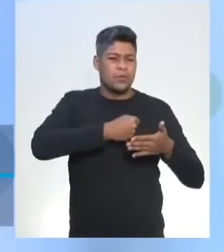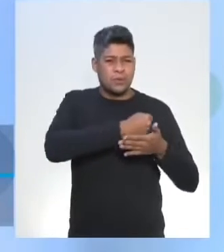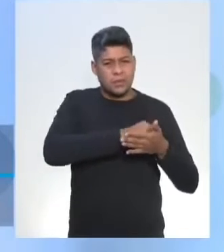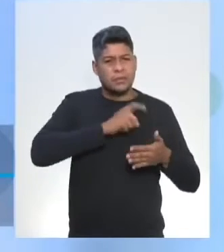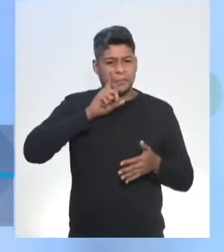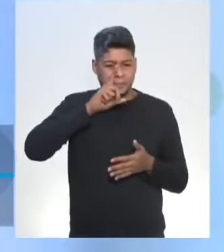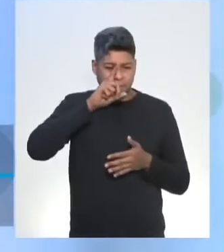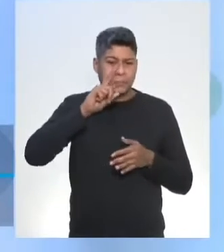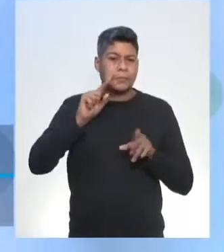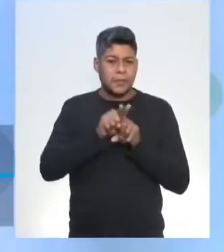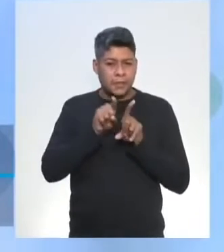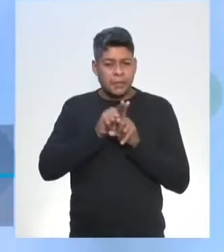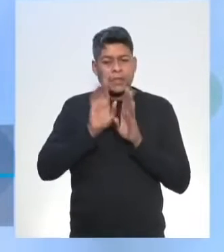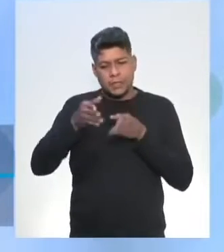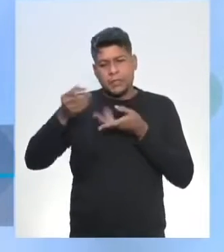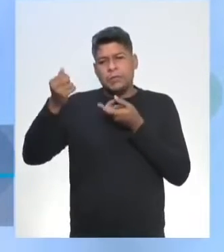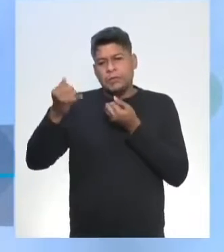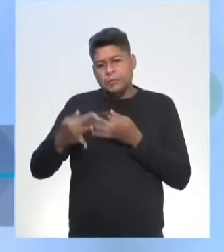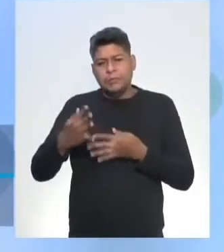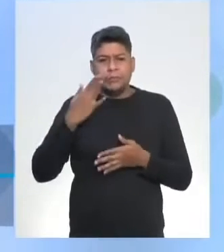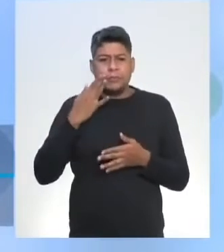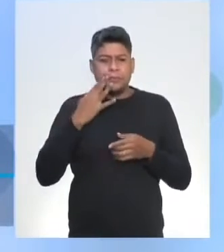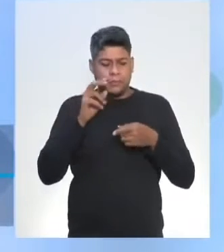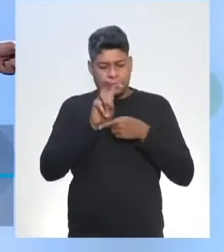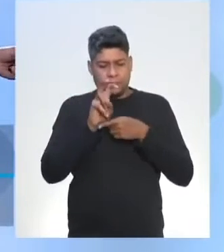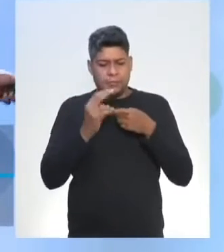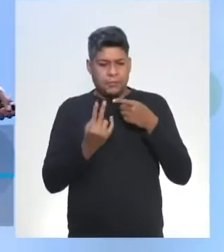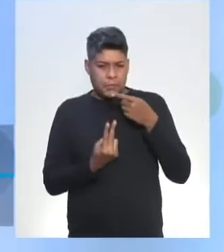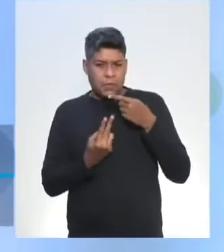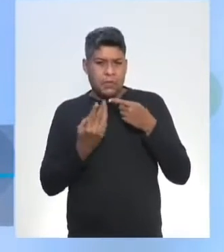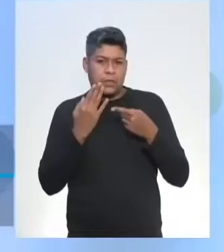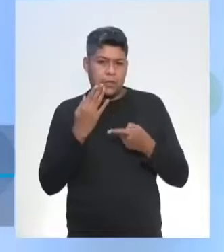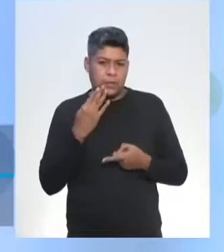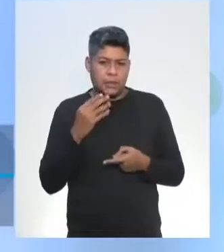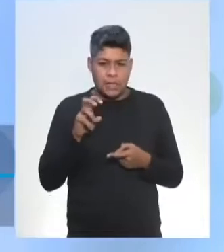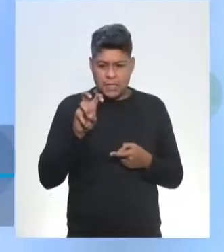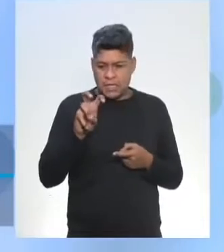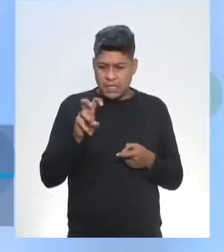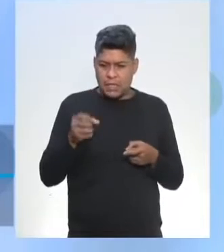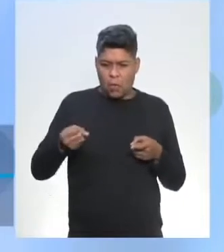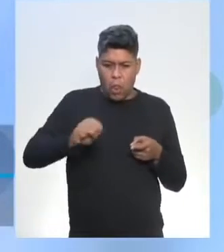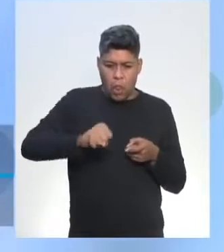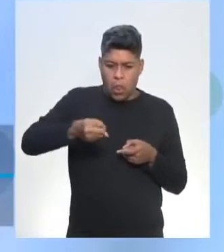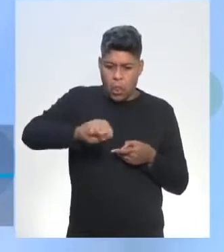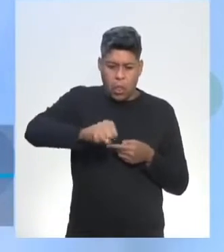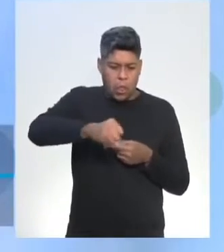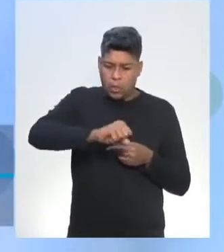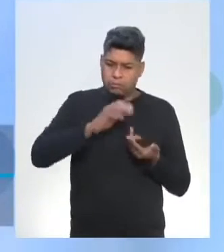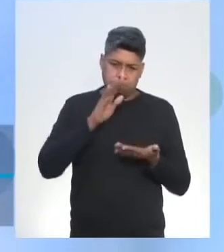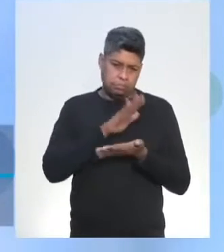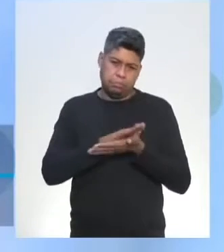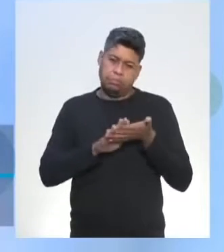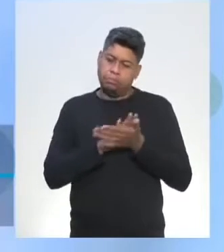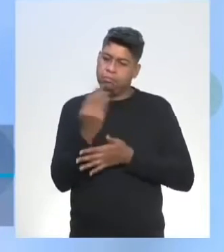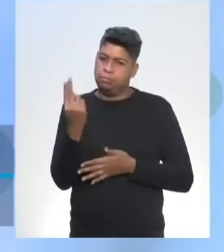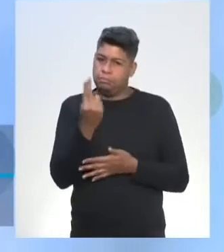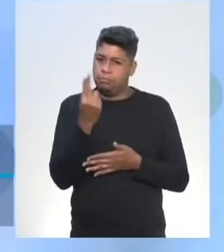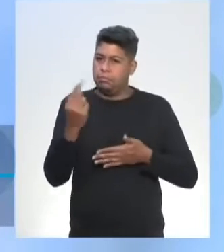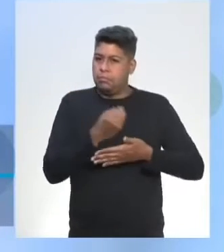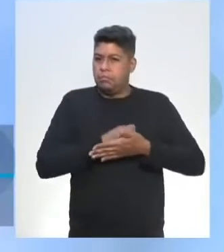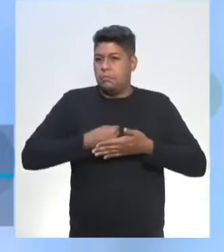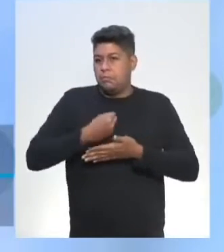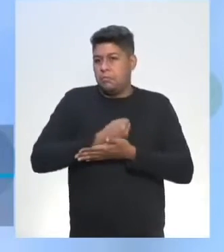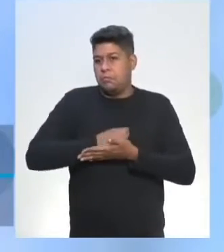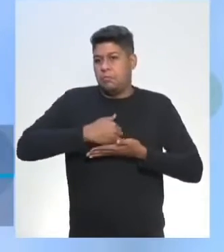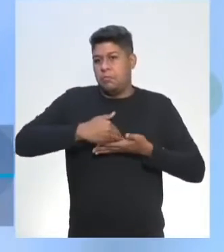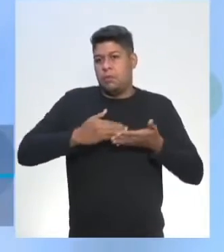perigoso tá vendo a gente até comentou não é assim que sobe 2 chega lá e tá com a 5 xícaras de açúcar e farinha a não vai dar certo o bolo que